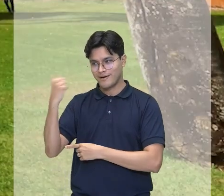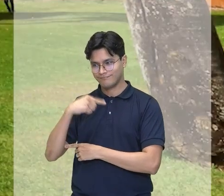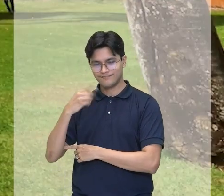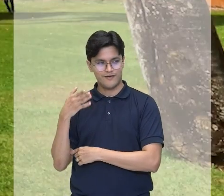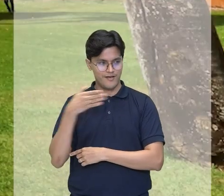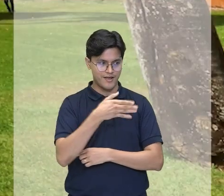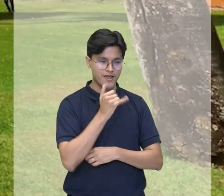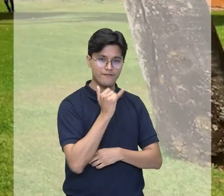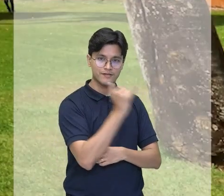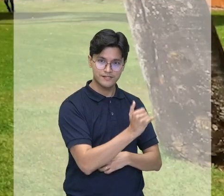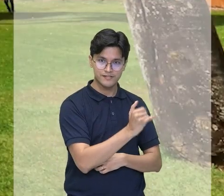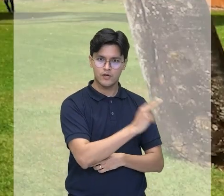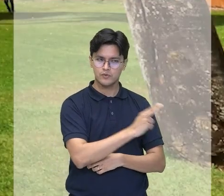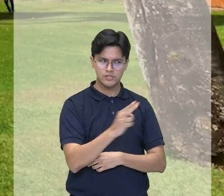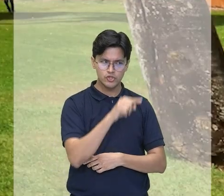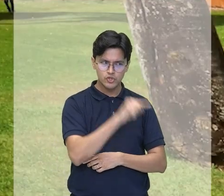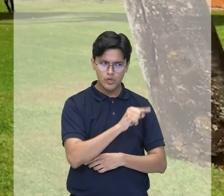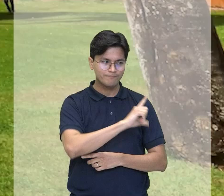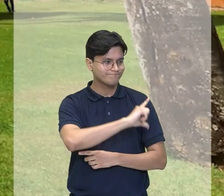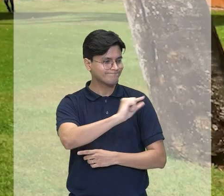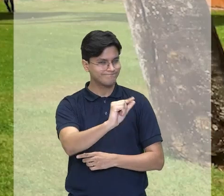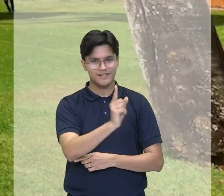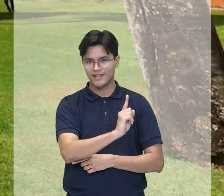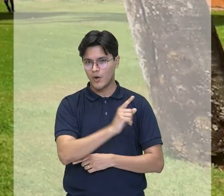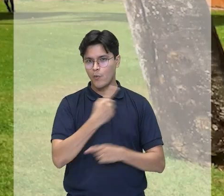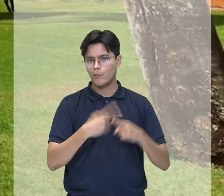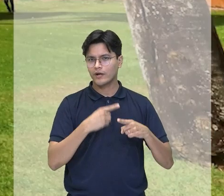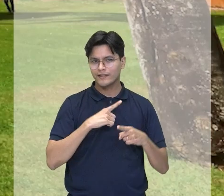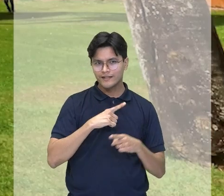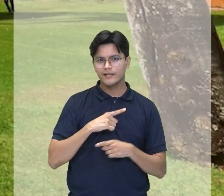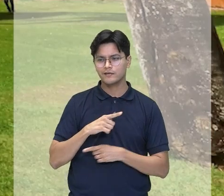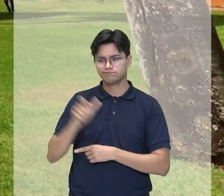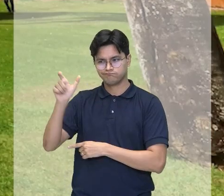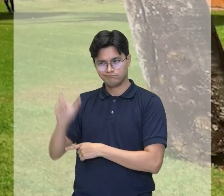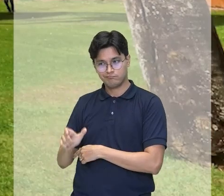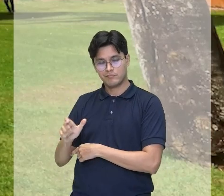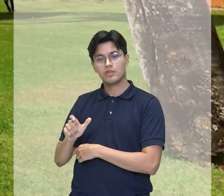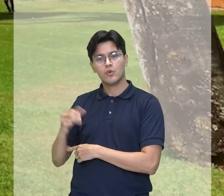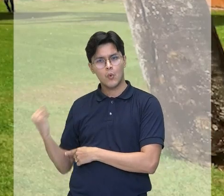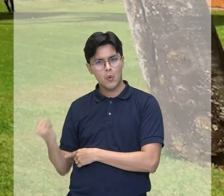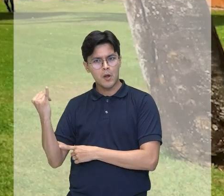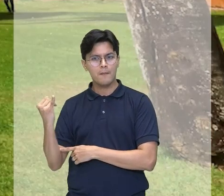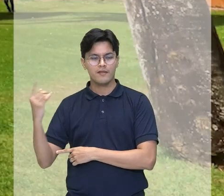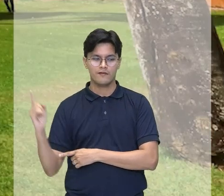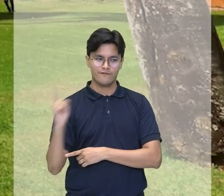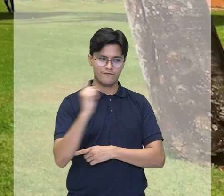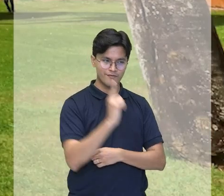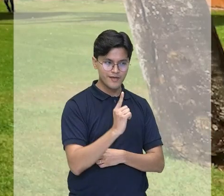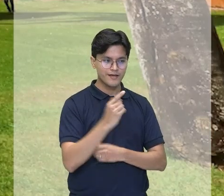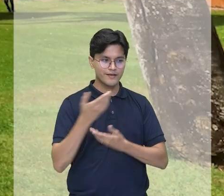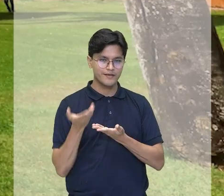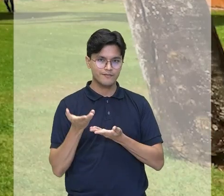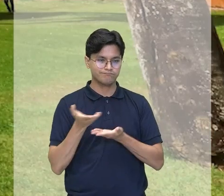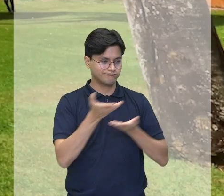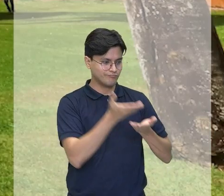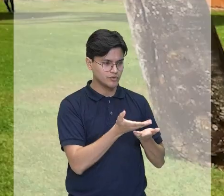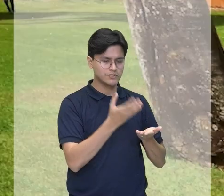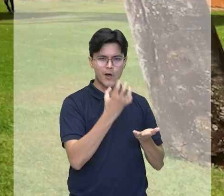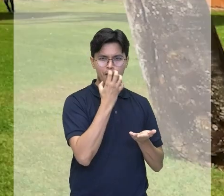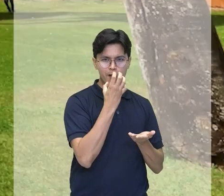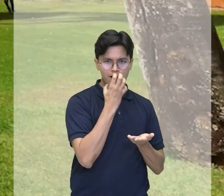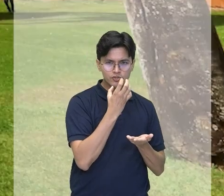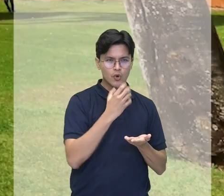senhor não sair porque vem uma gente muito importante trazer os cachorros nos seus últimos dias para o senhor benzer. Pra